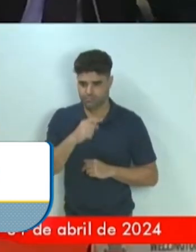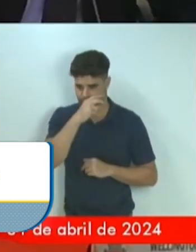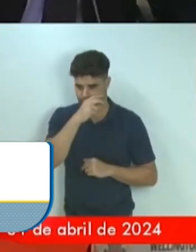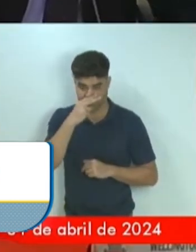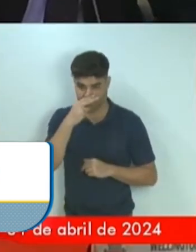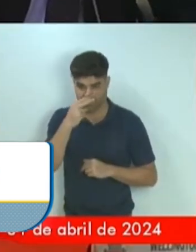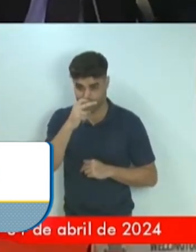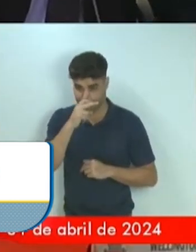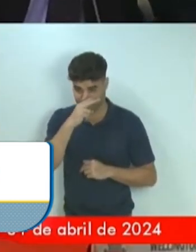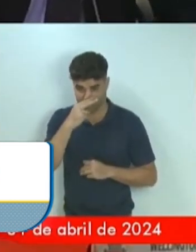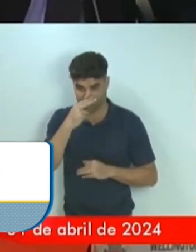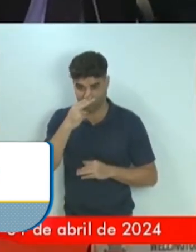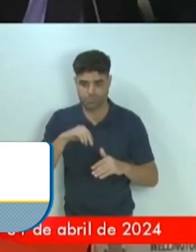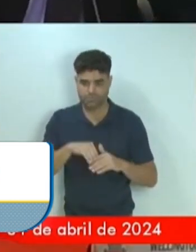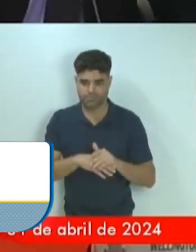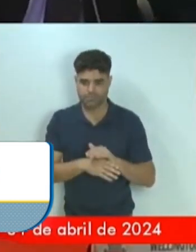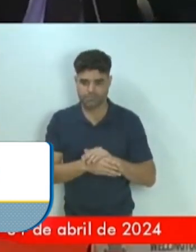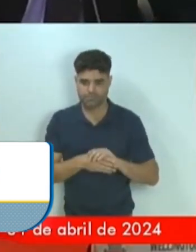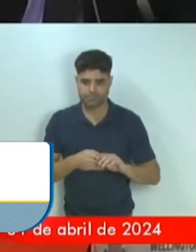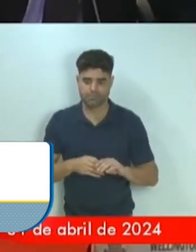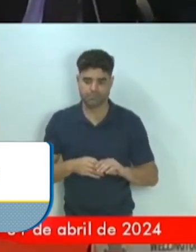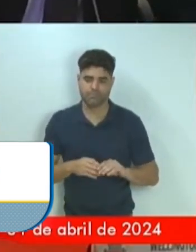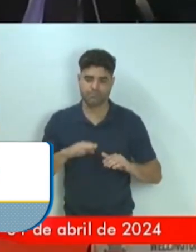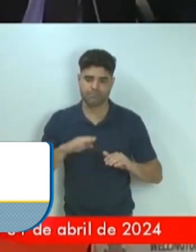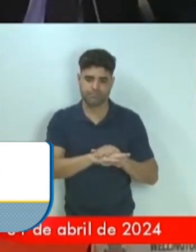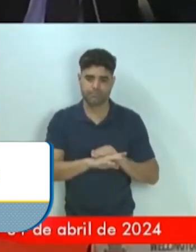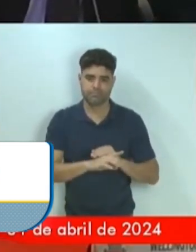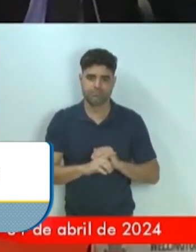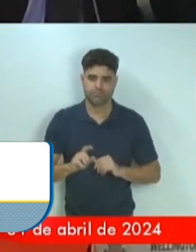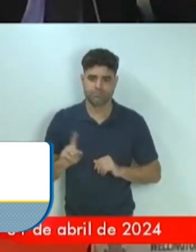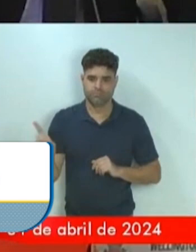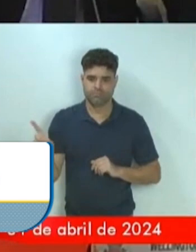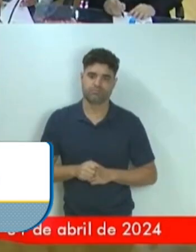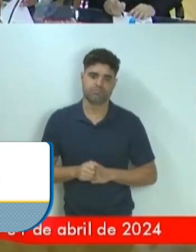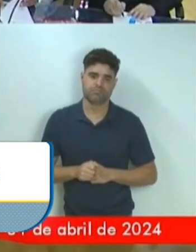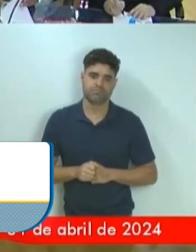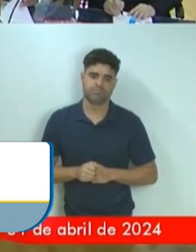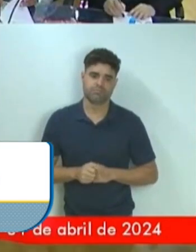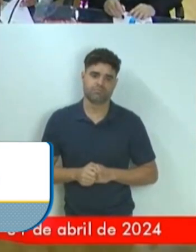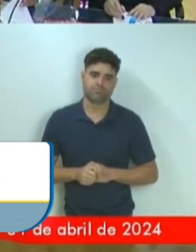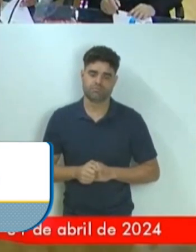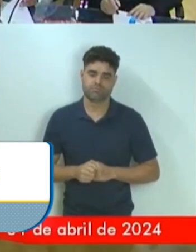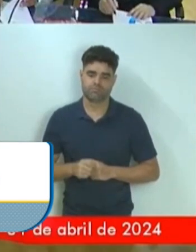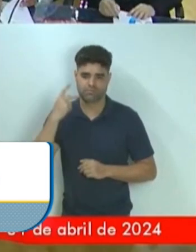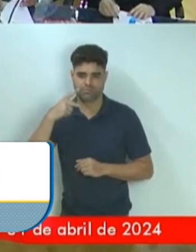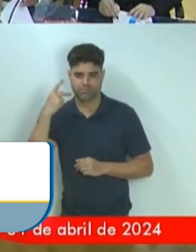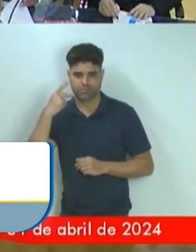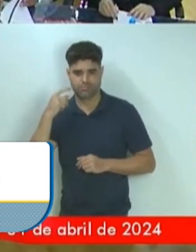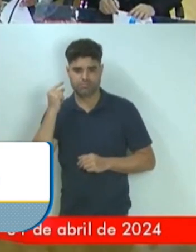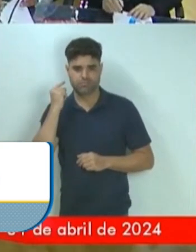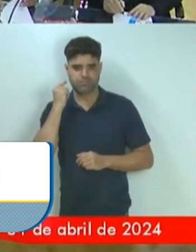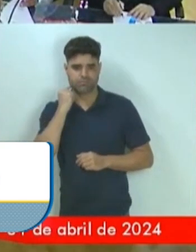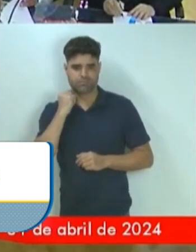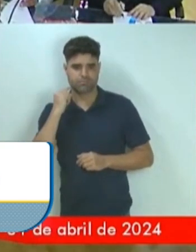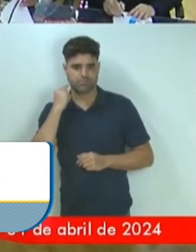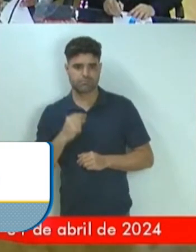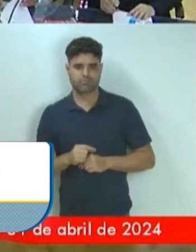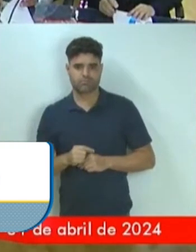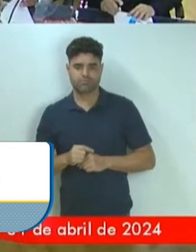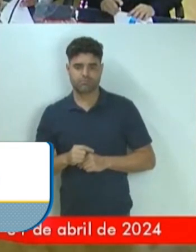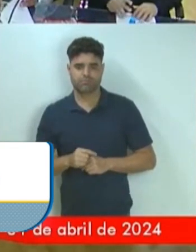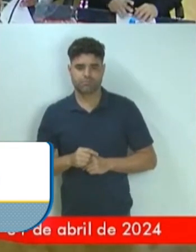todo esse processo, é lógico que está no início aí, né? A gente vai acompanhar e mostrar essa